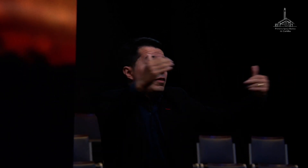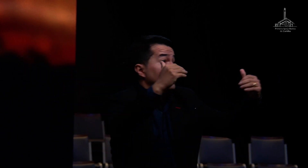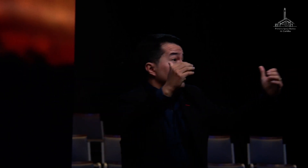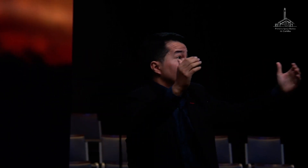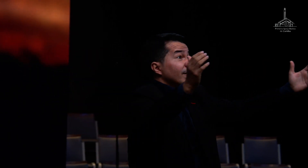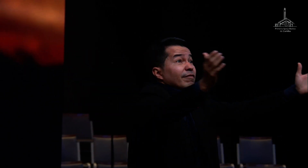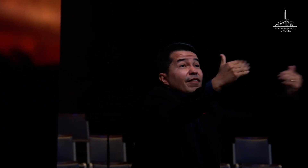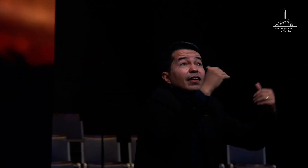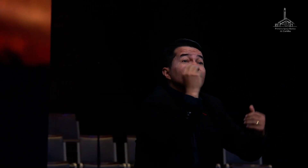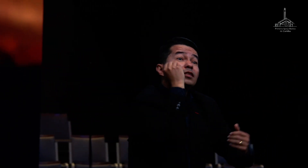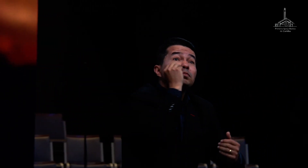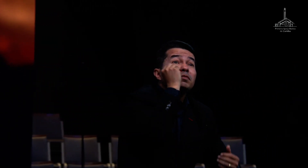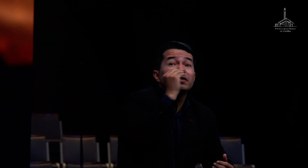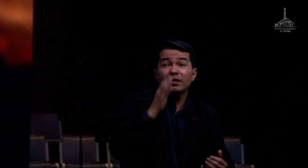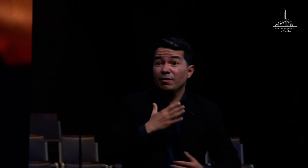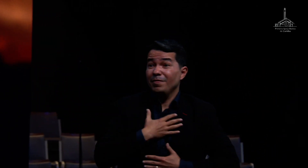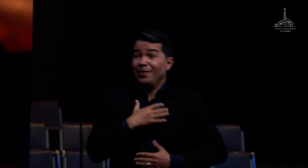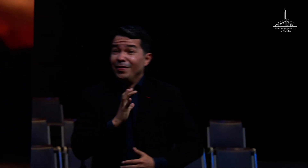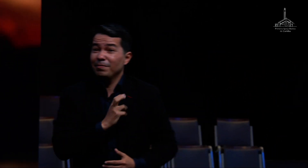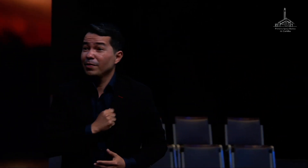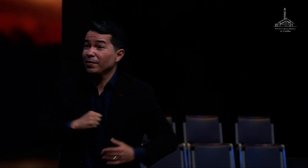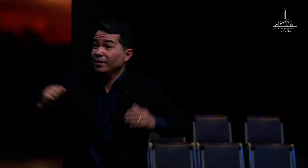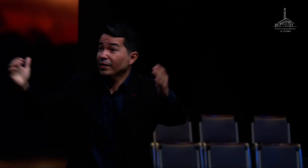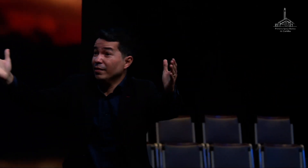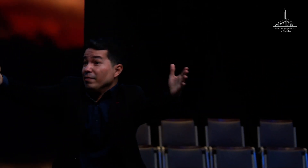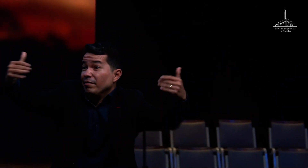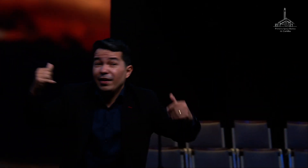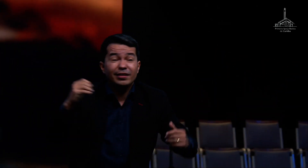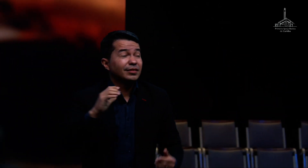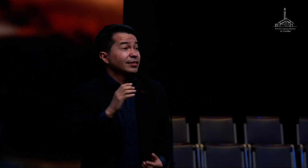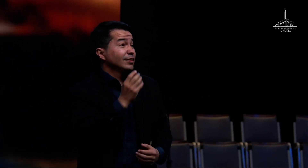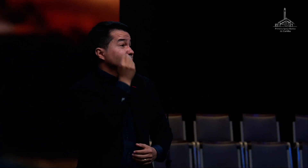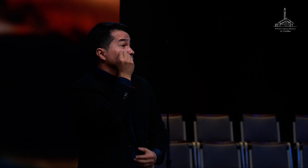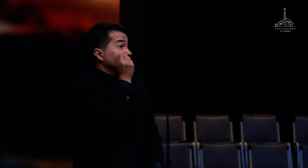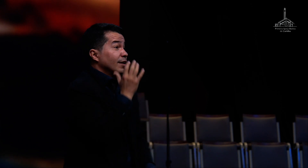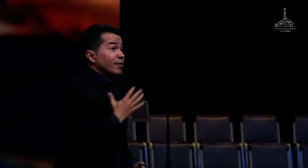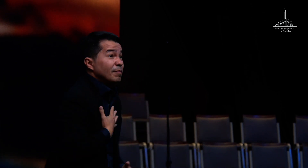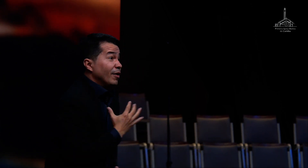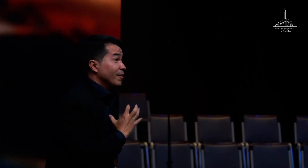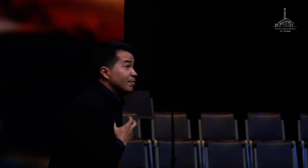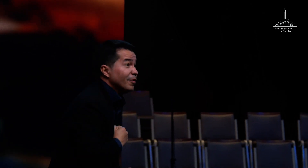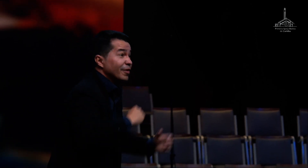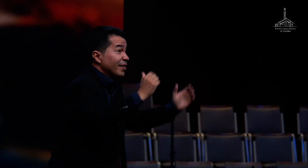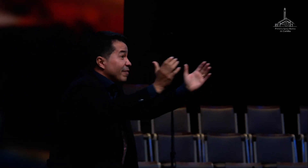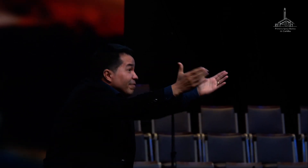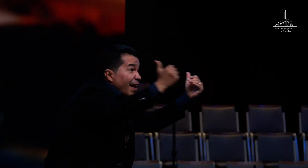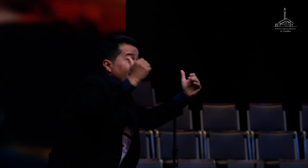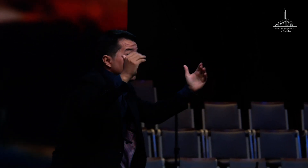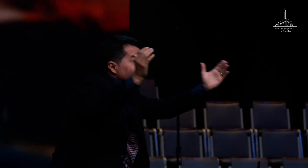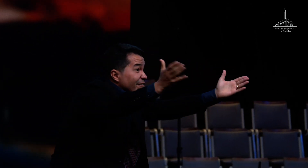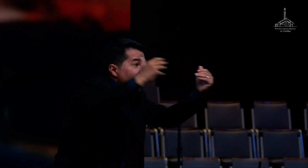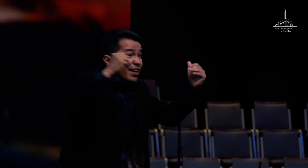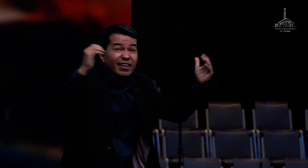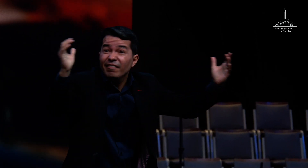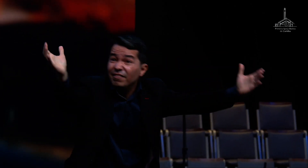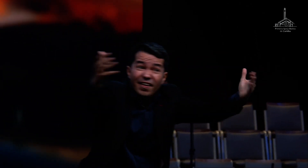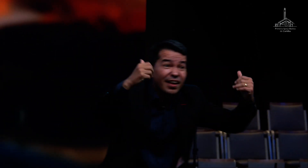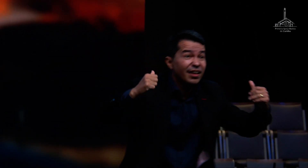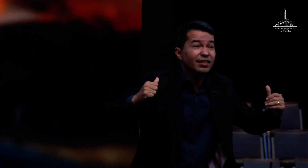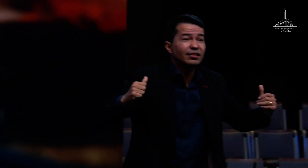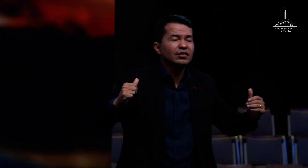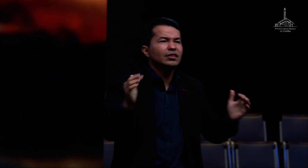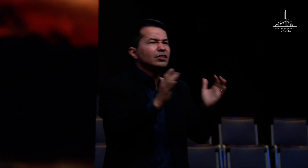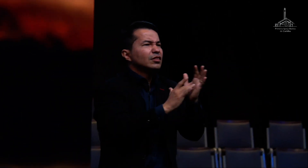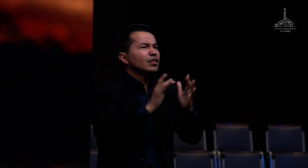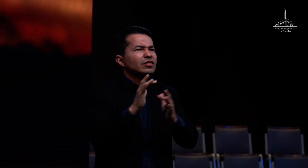quando ele está ali falando, venha experimentar o meu amor, venha experimentar do meu amor, vem, eu estou te